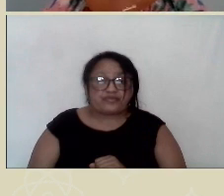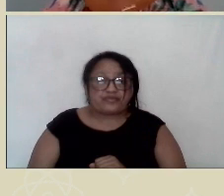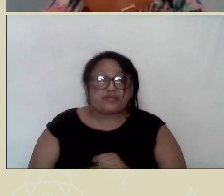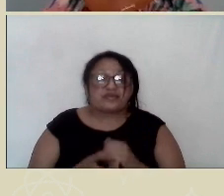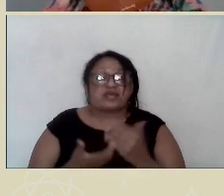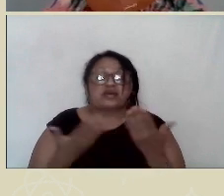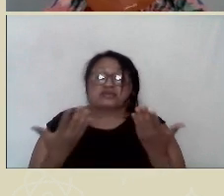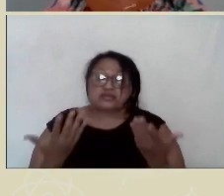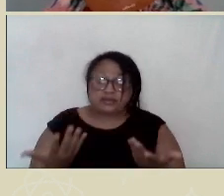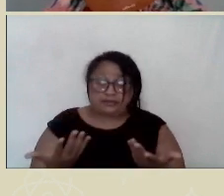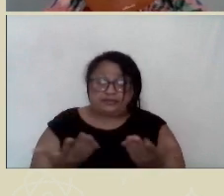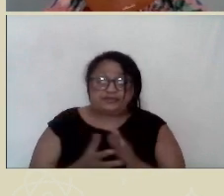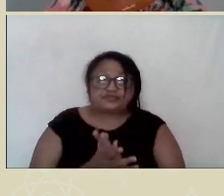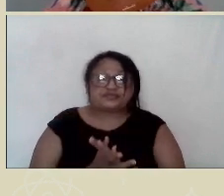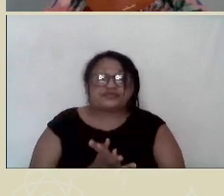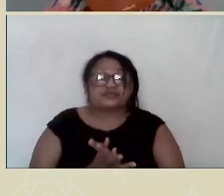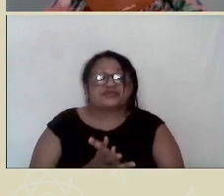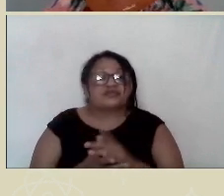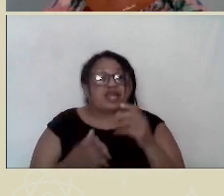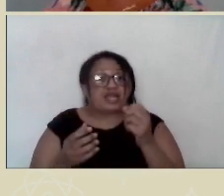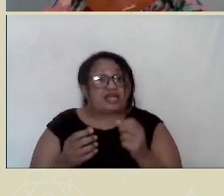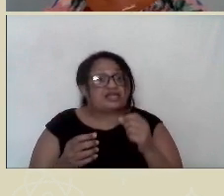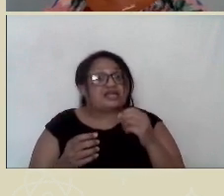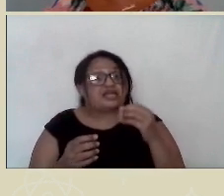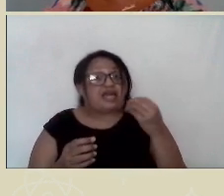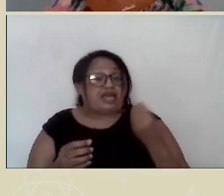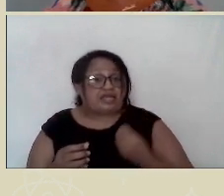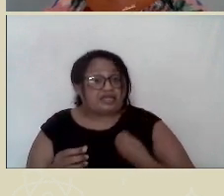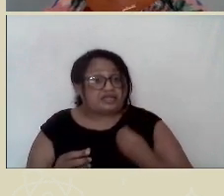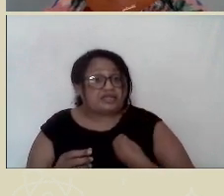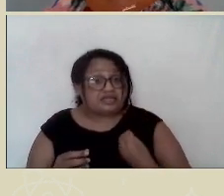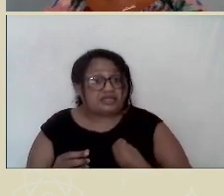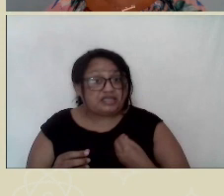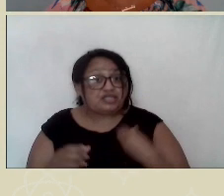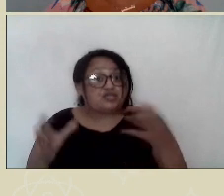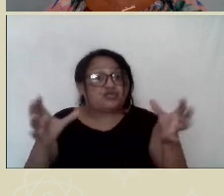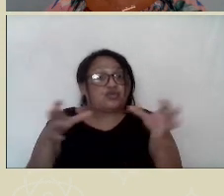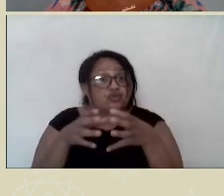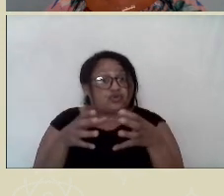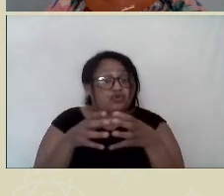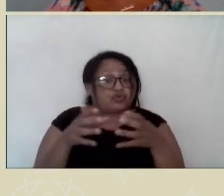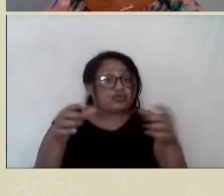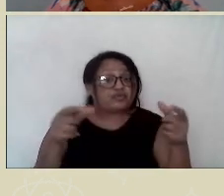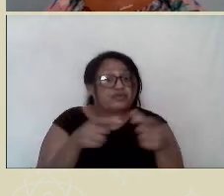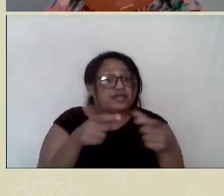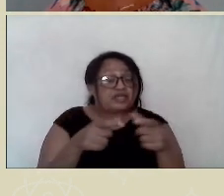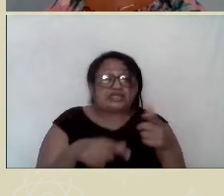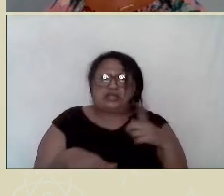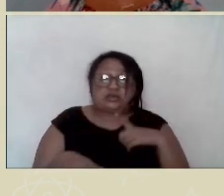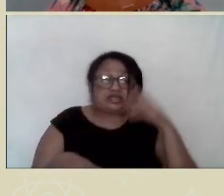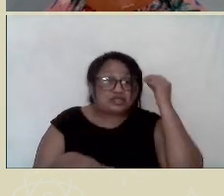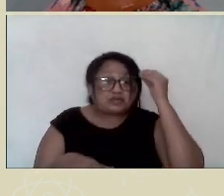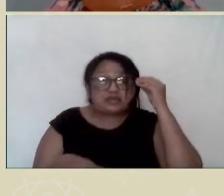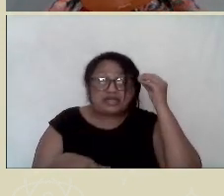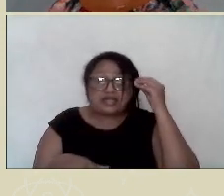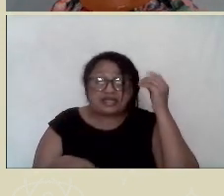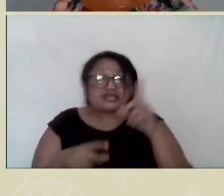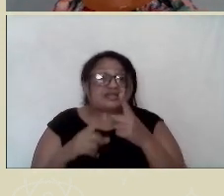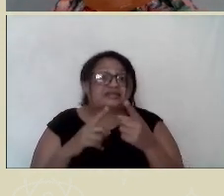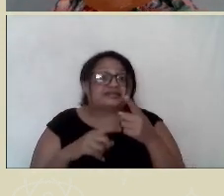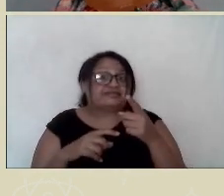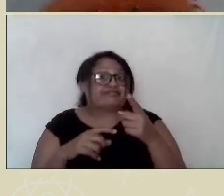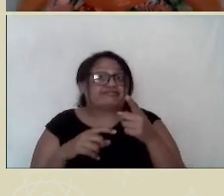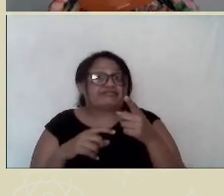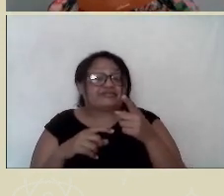então ó ele diz que existe um pequeno grupo de indivíduos que não tem experiência médica relevante né ou seja não poderia não